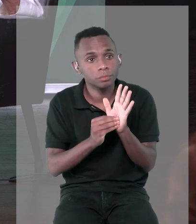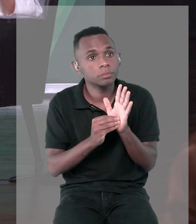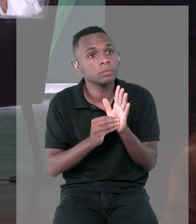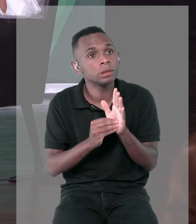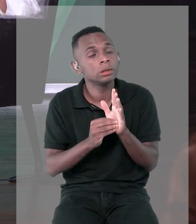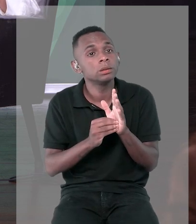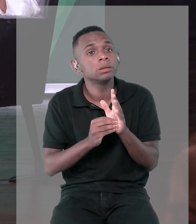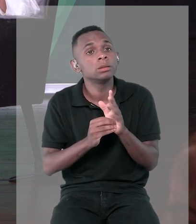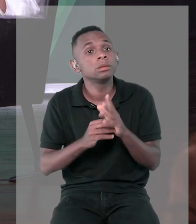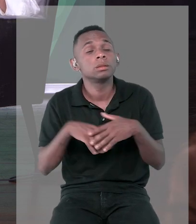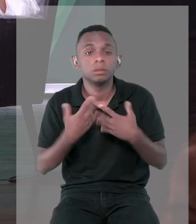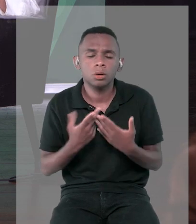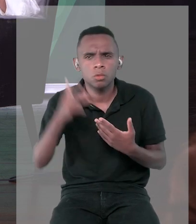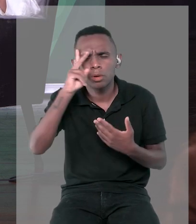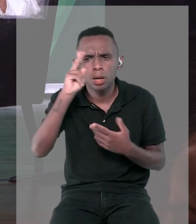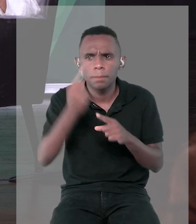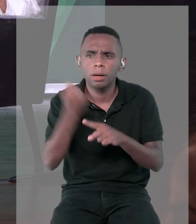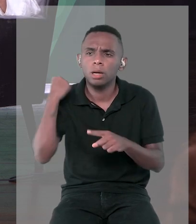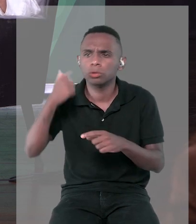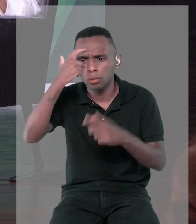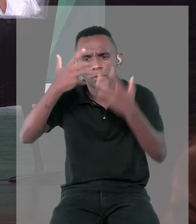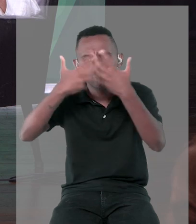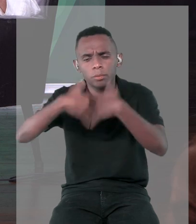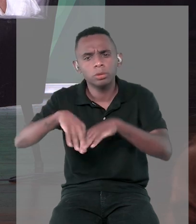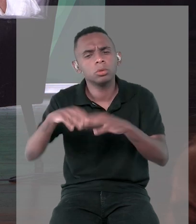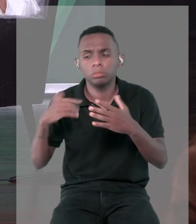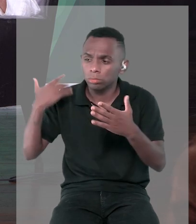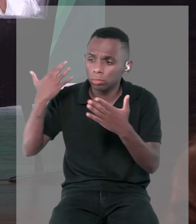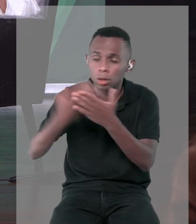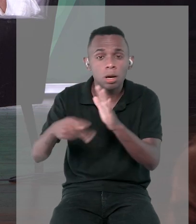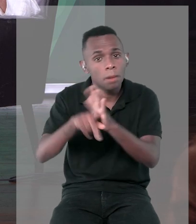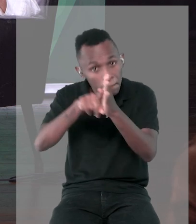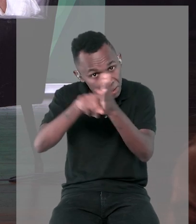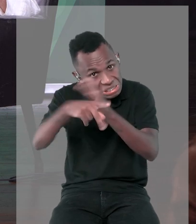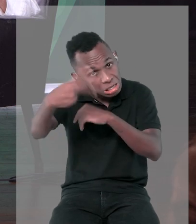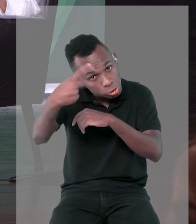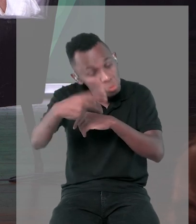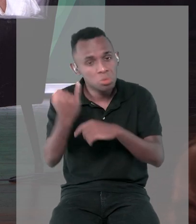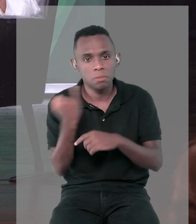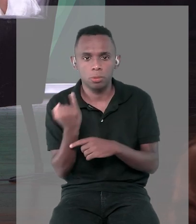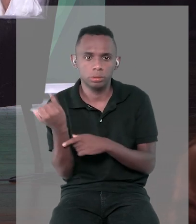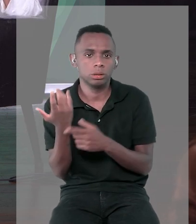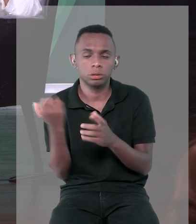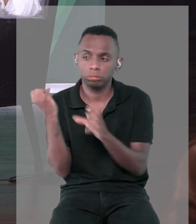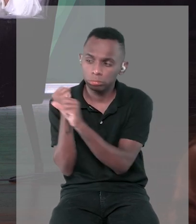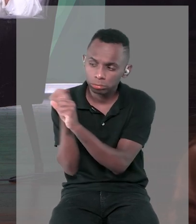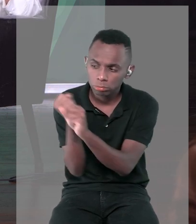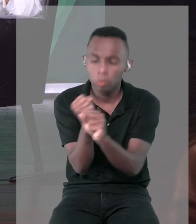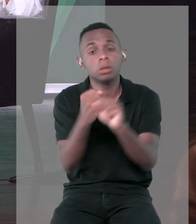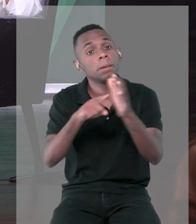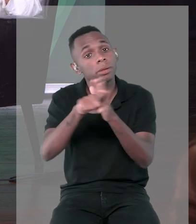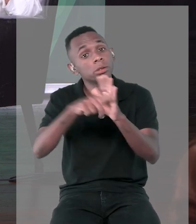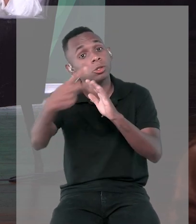registrar. E foi mais que um resgate, né? Porque eu fico pensando no curso, porque isso aí é fruto da sua pesquisa. Esses anos